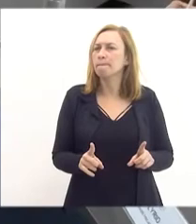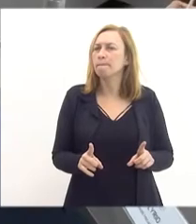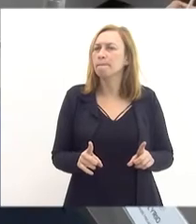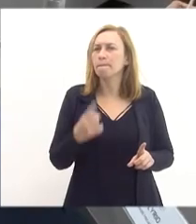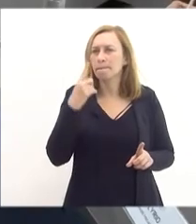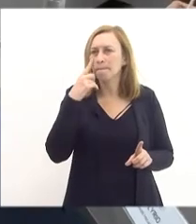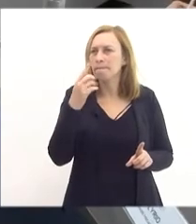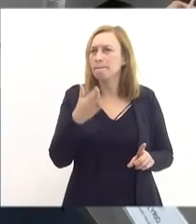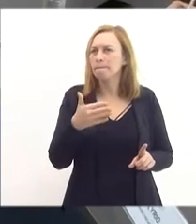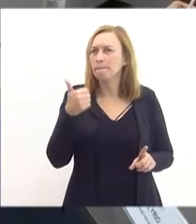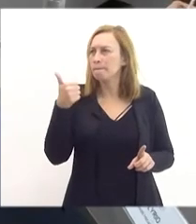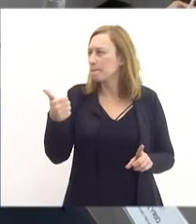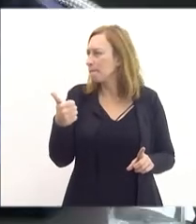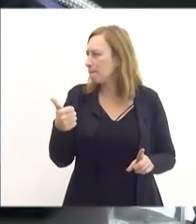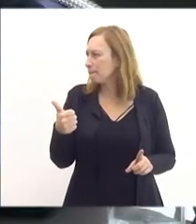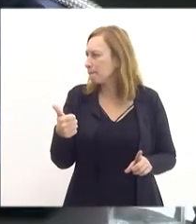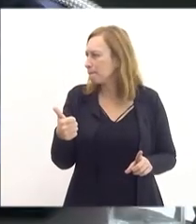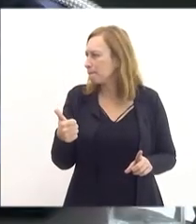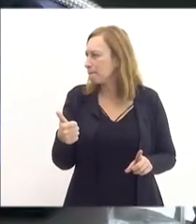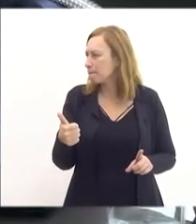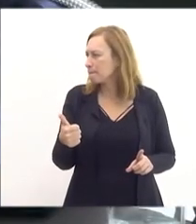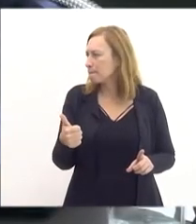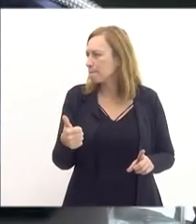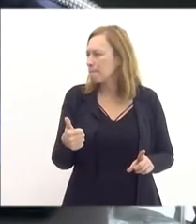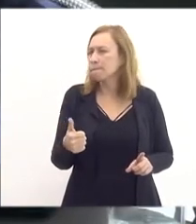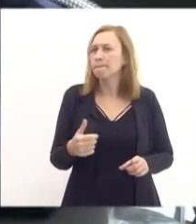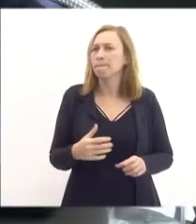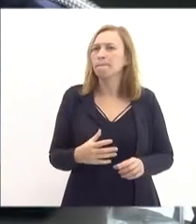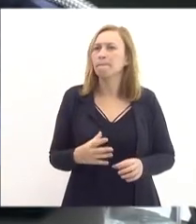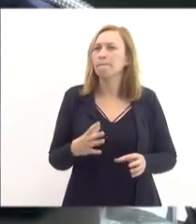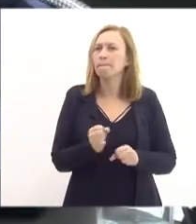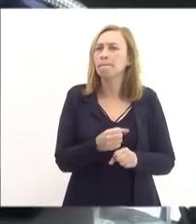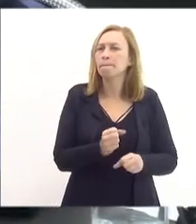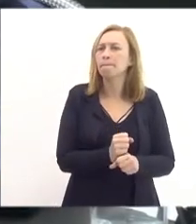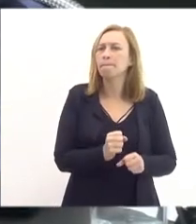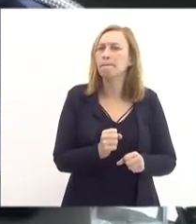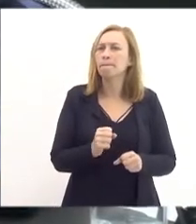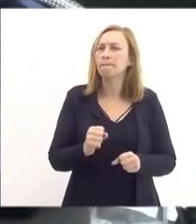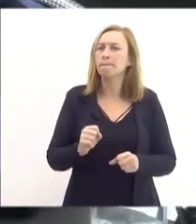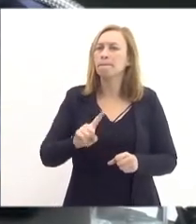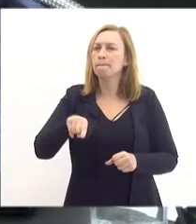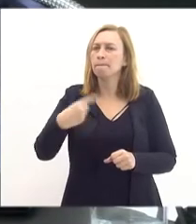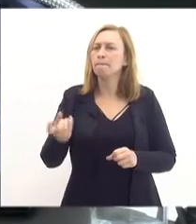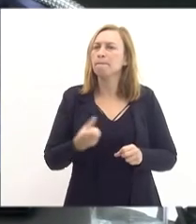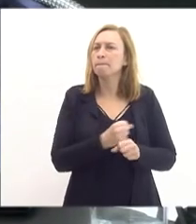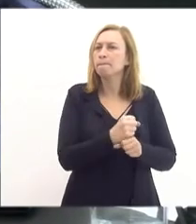poder a gente saber como é que vai ser esse equilíbrio desse fundo para os próximos anos, até